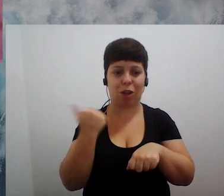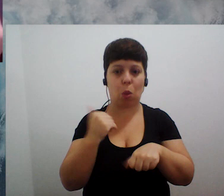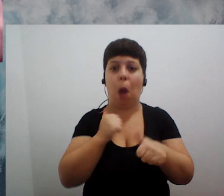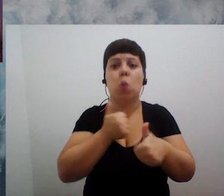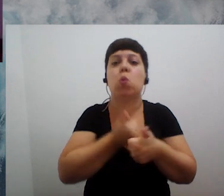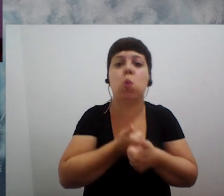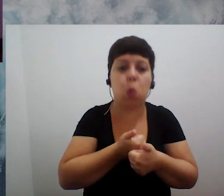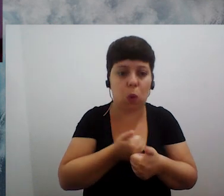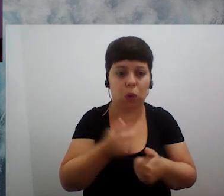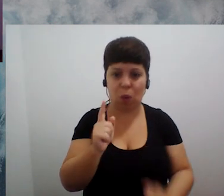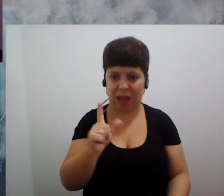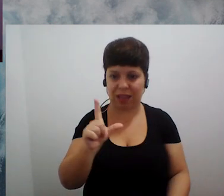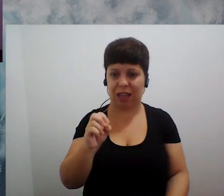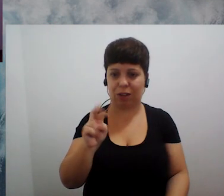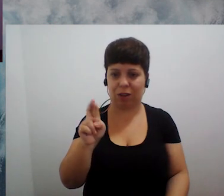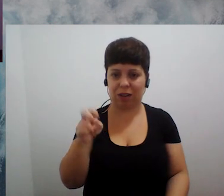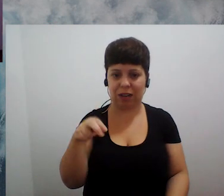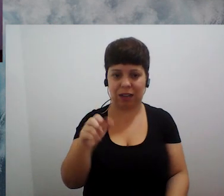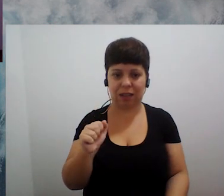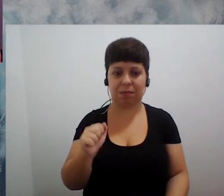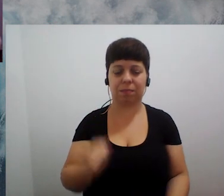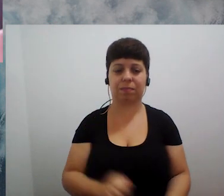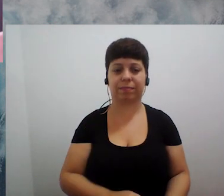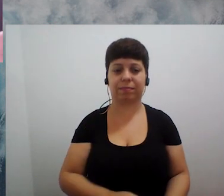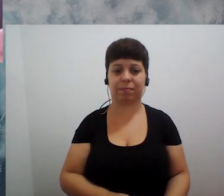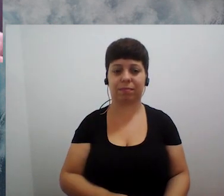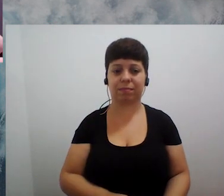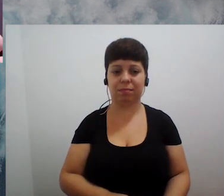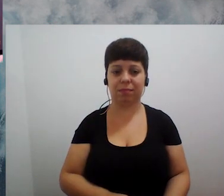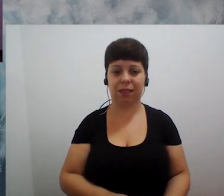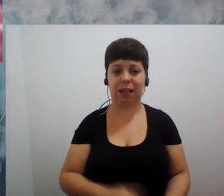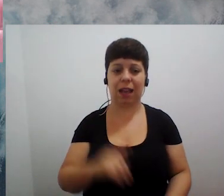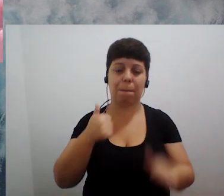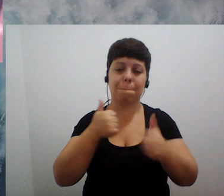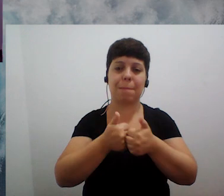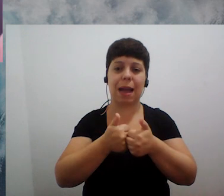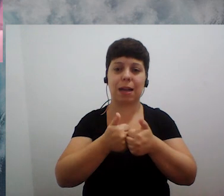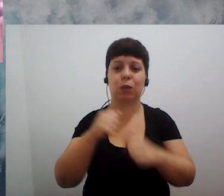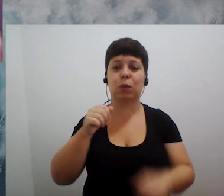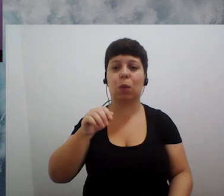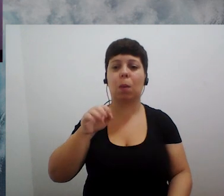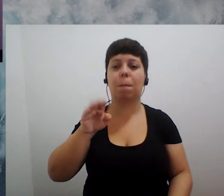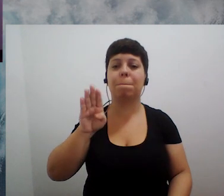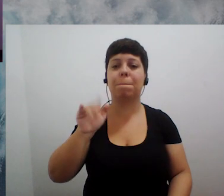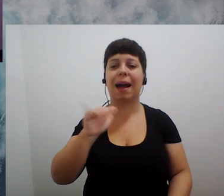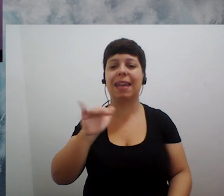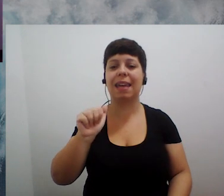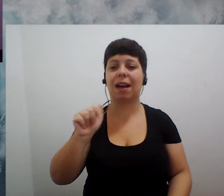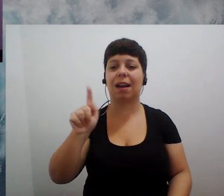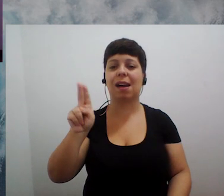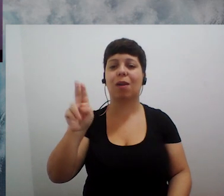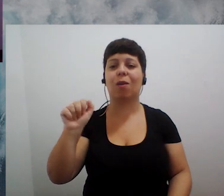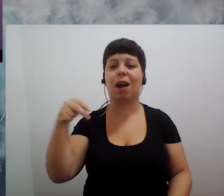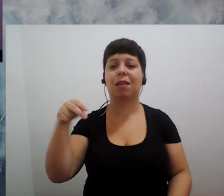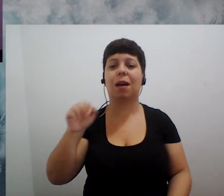conversou uma outra vez, né? Não é tão perto assim, né, Lorena? Embora seja do lado, né? do mar da Baía da Guanabara, né? Conta para nós, né,